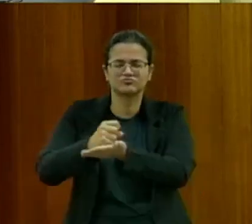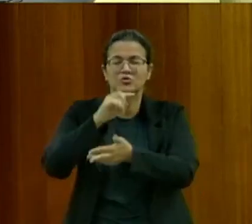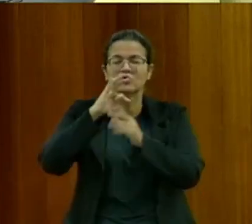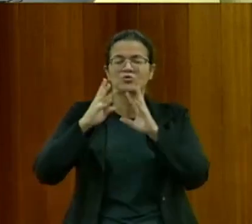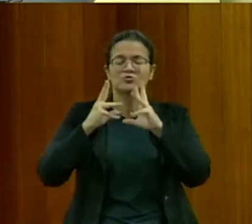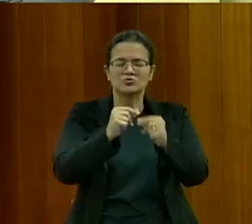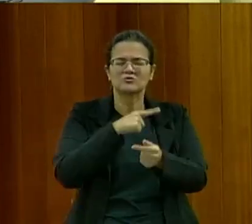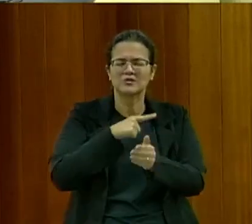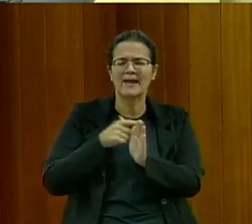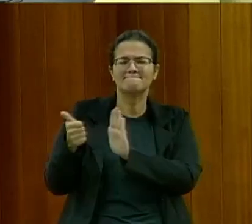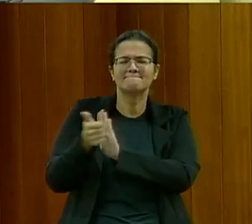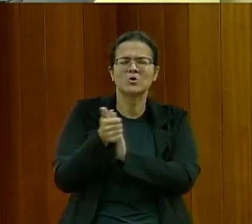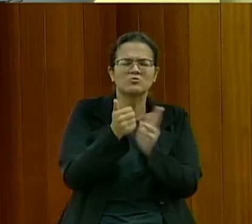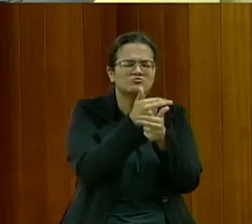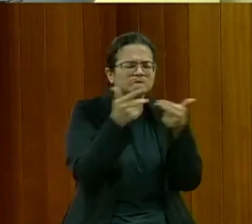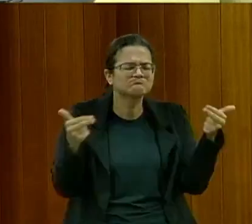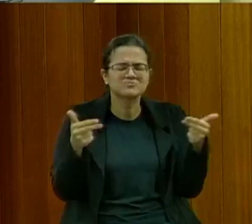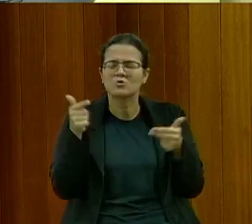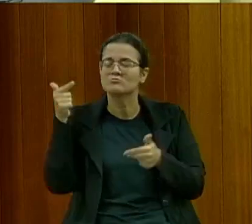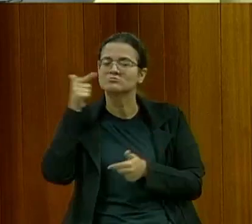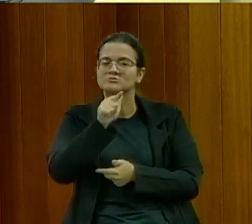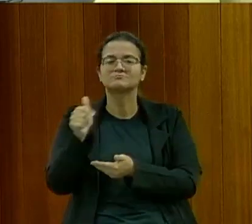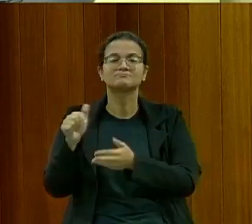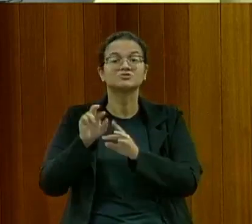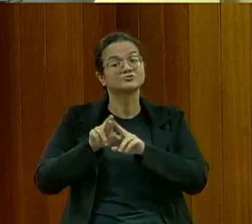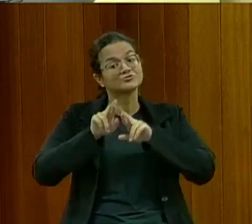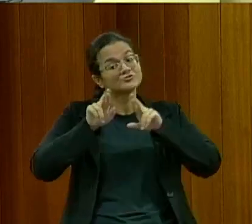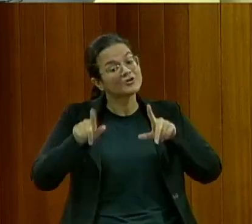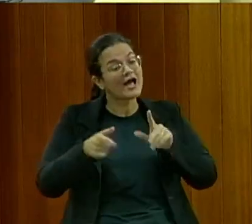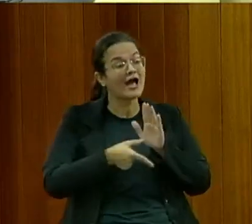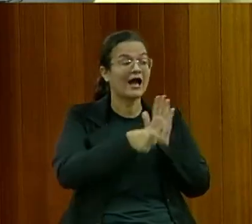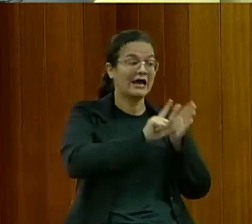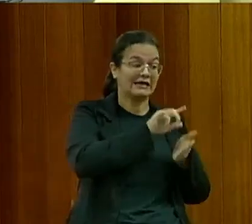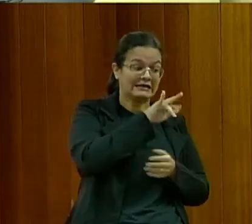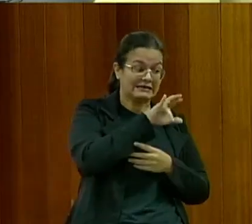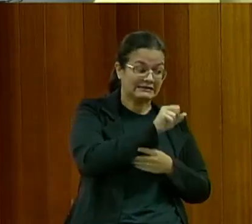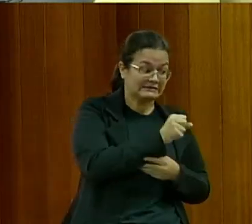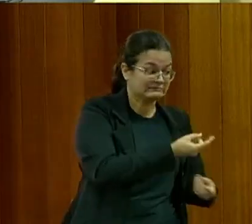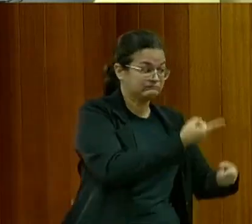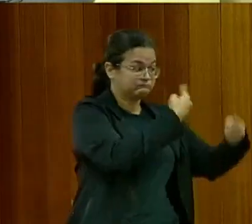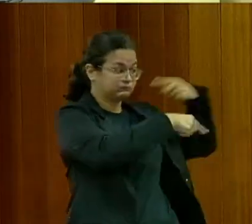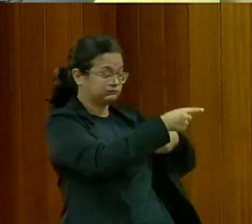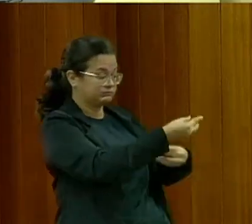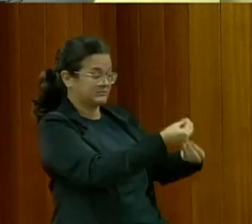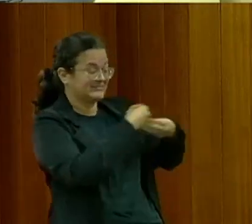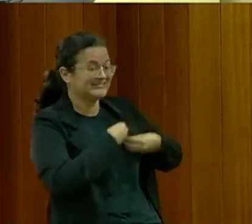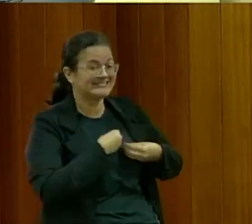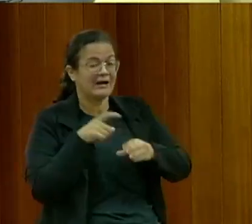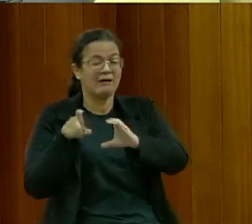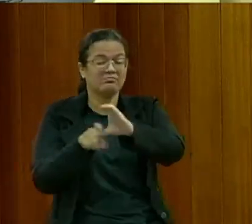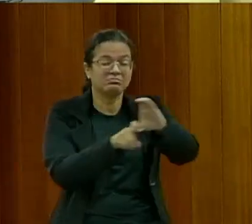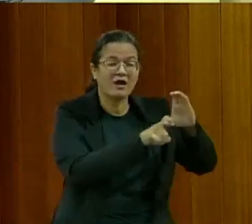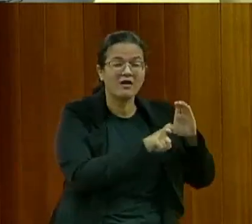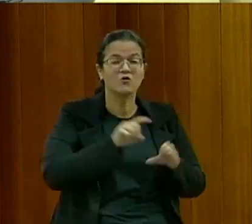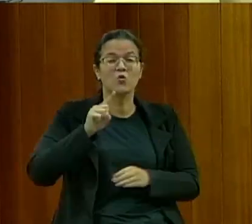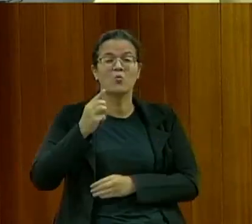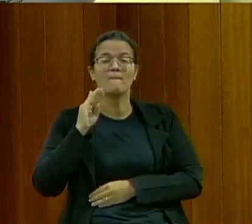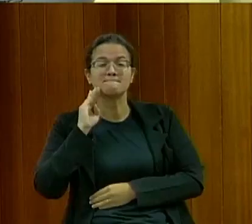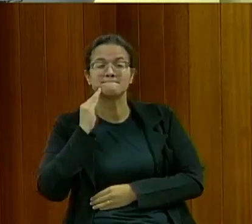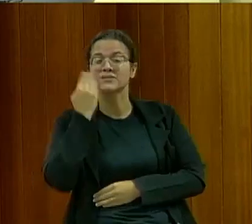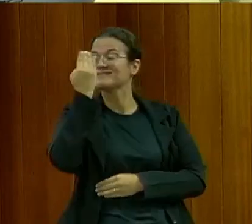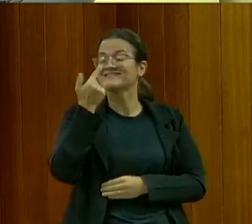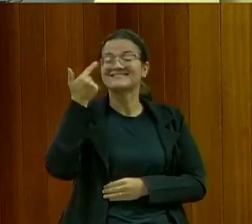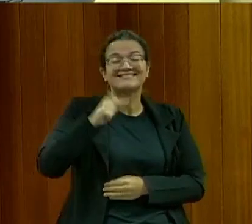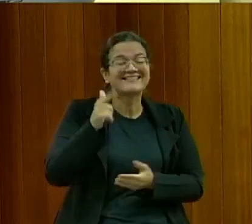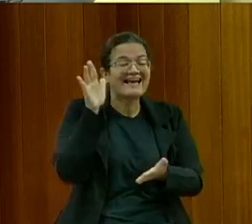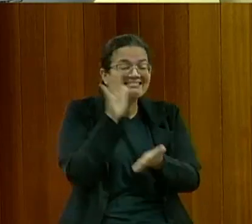negativas, diferente de quando o Iris recebeu a prefeitura. O Iris recebeu a prefeitura devendo R$1 bilhão, não tinha nem como fazer